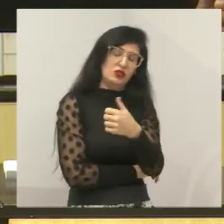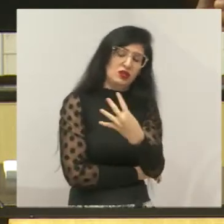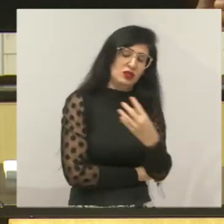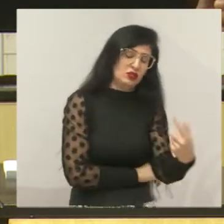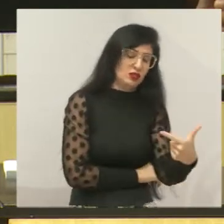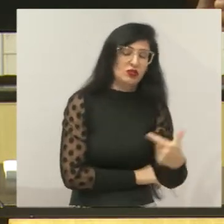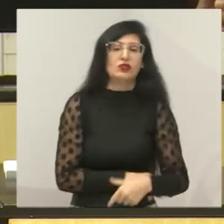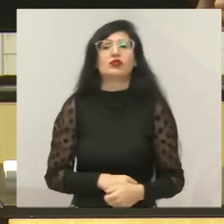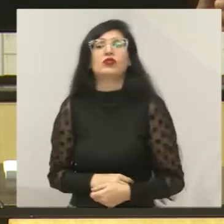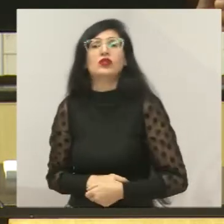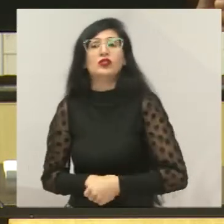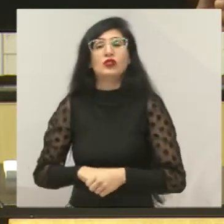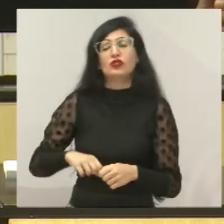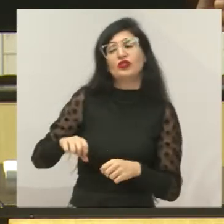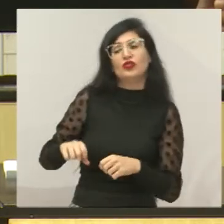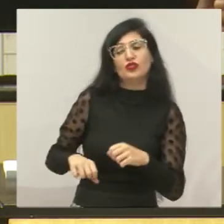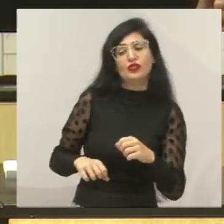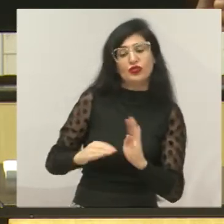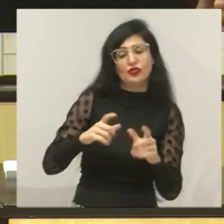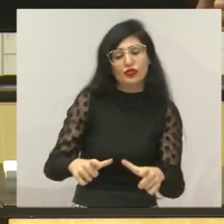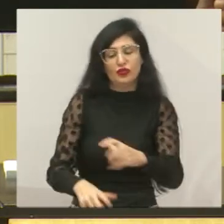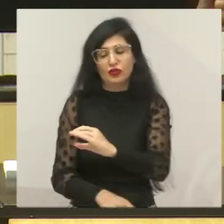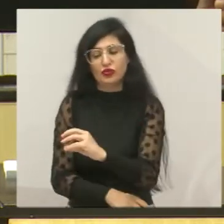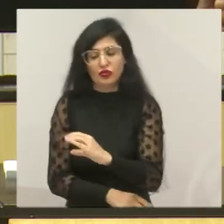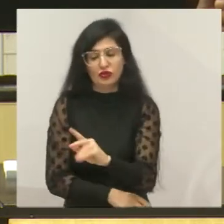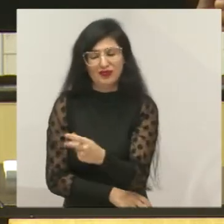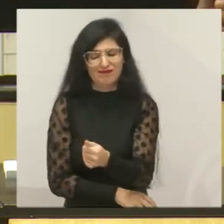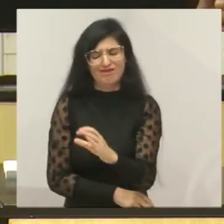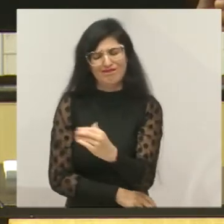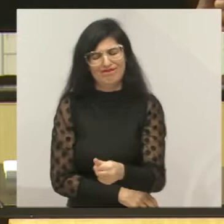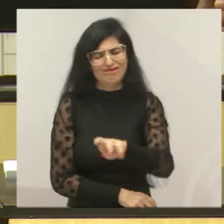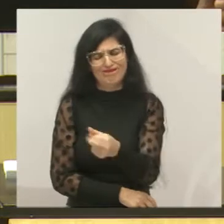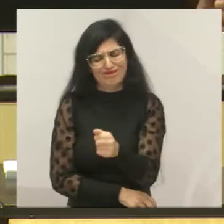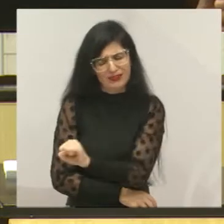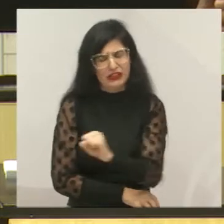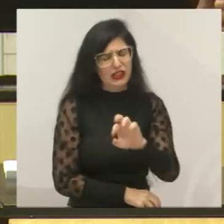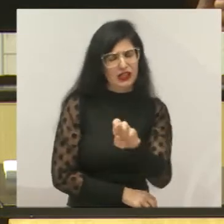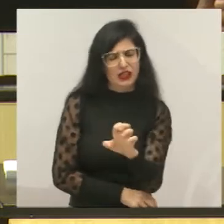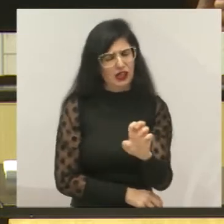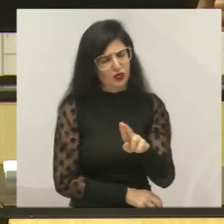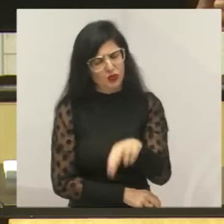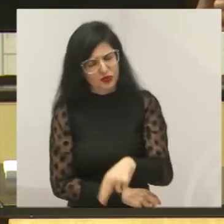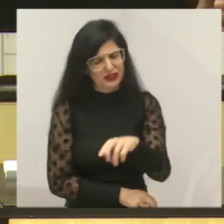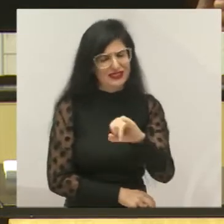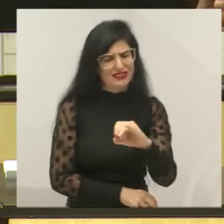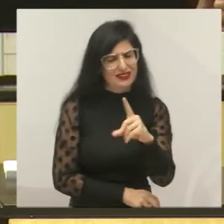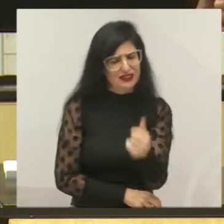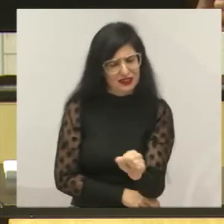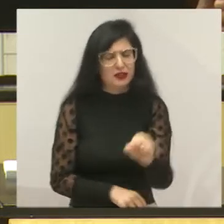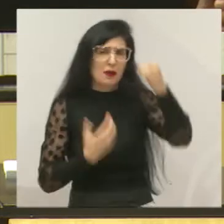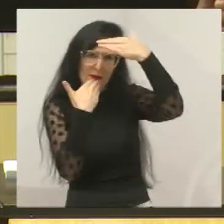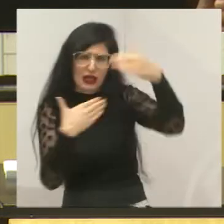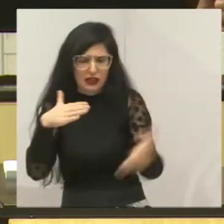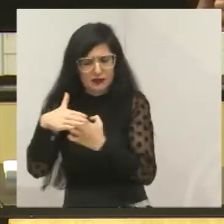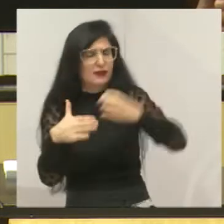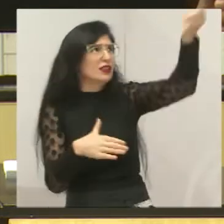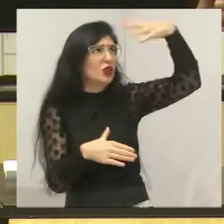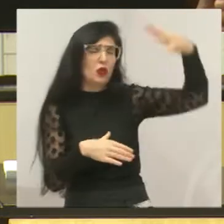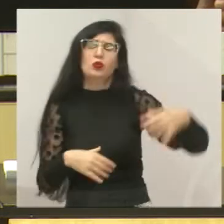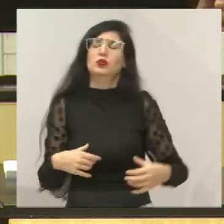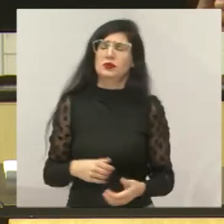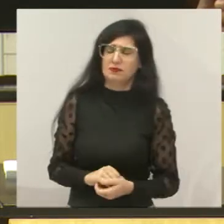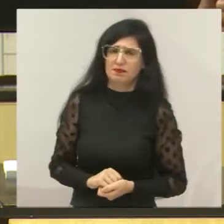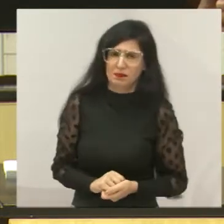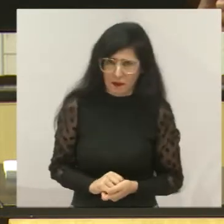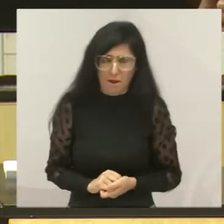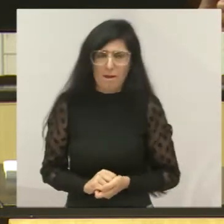Jacareí. Assim sendo, muito respeitosamente, recorremos à compreensão e aos préstimos da IDP e, antecipando agradecimento pela atenção